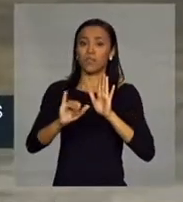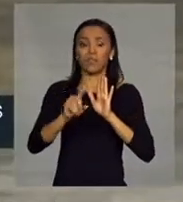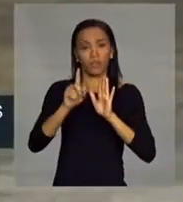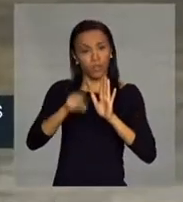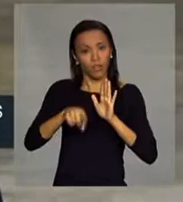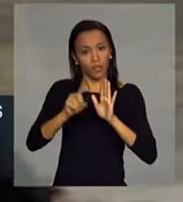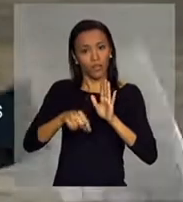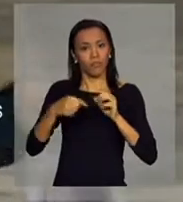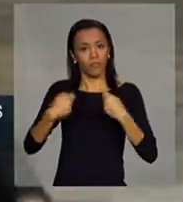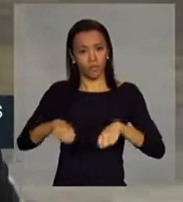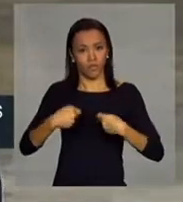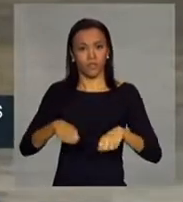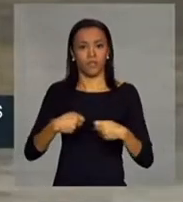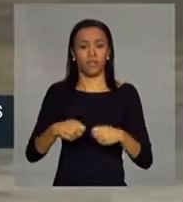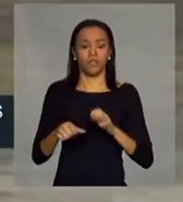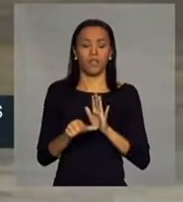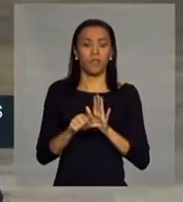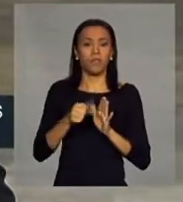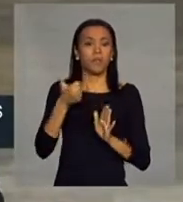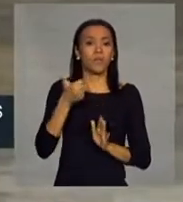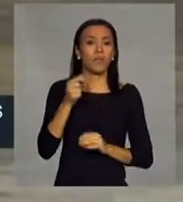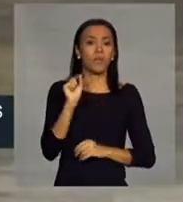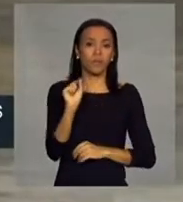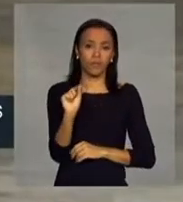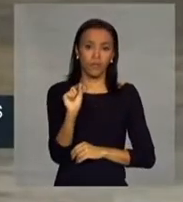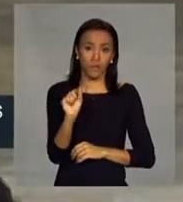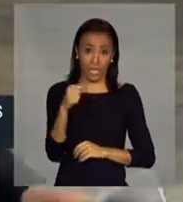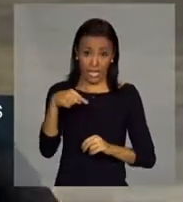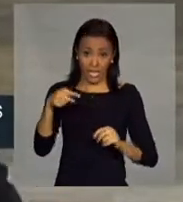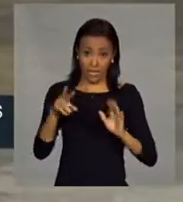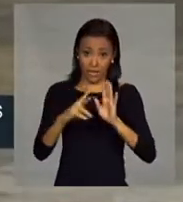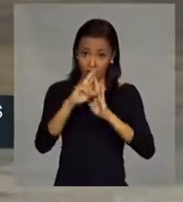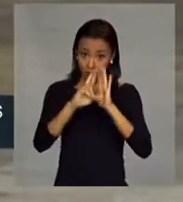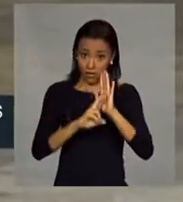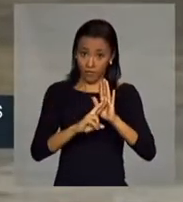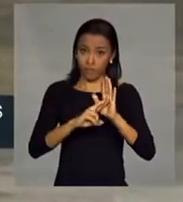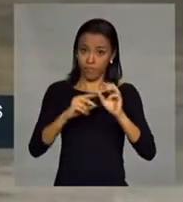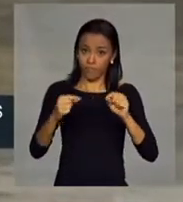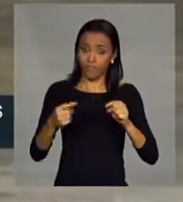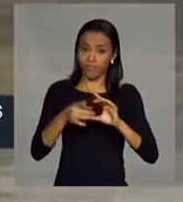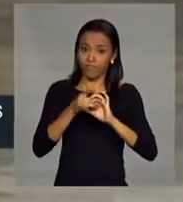essa regulamentação. E a primeira destas regulamentações será essa,